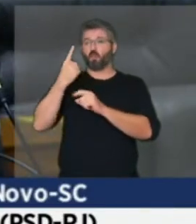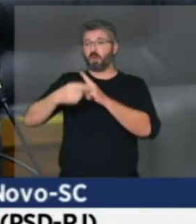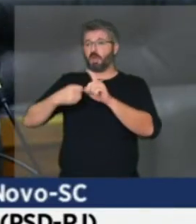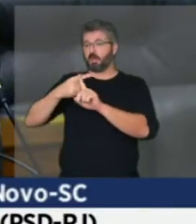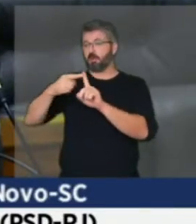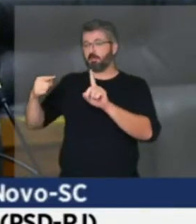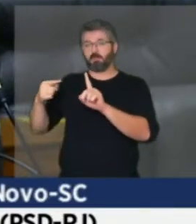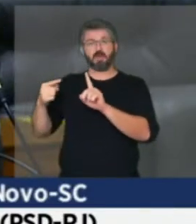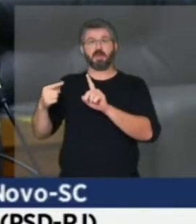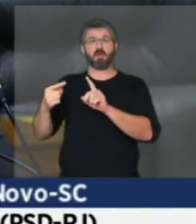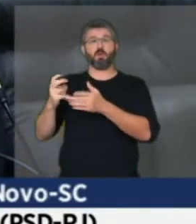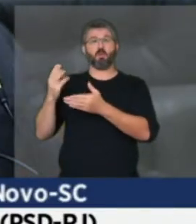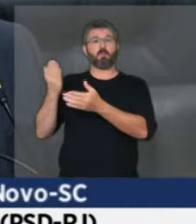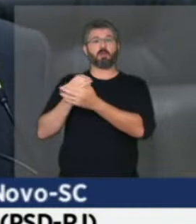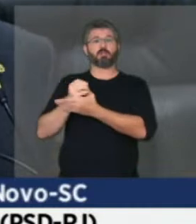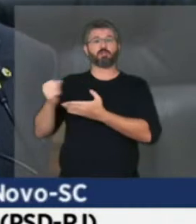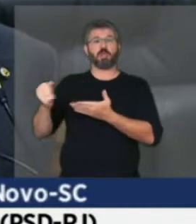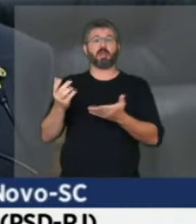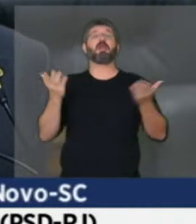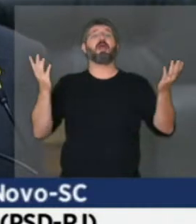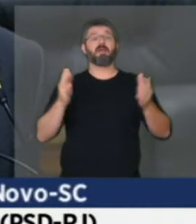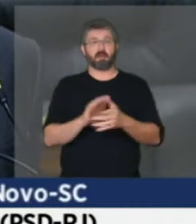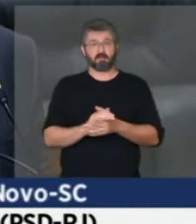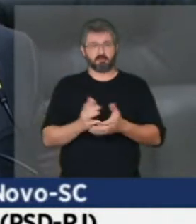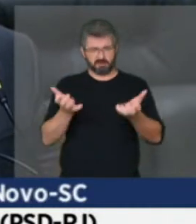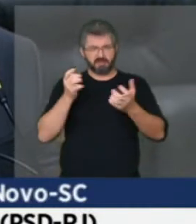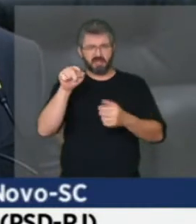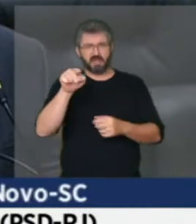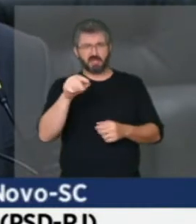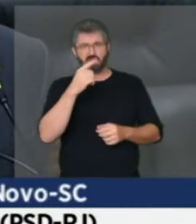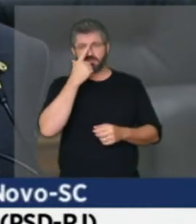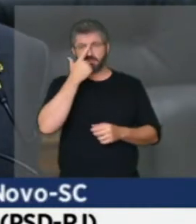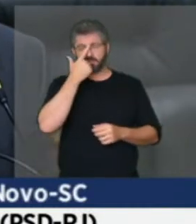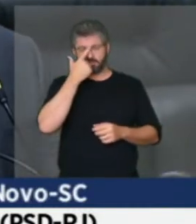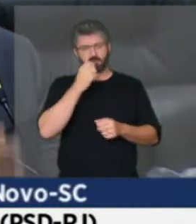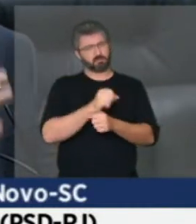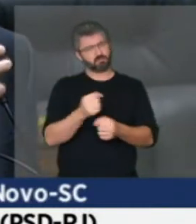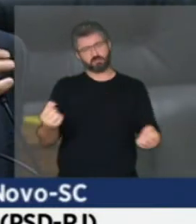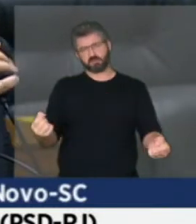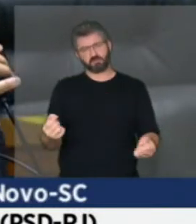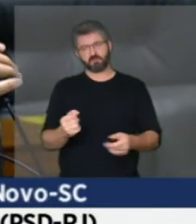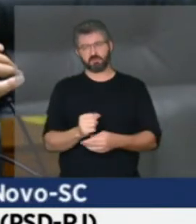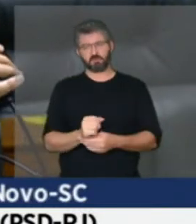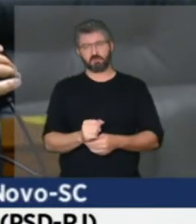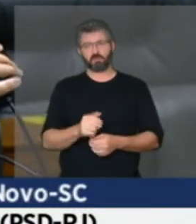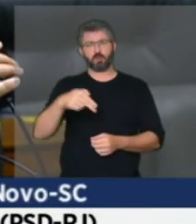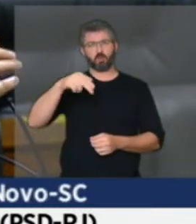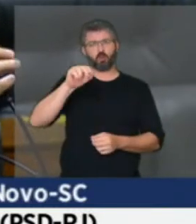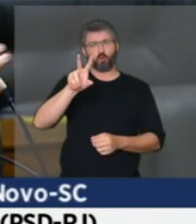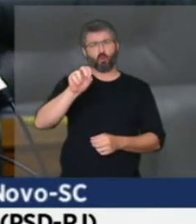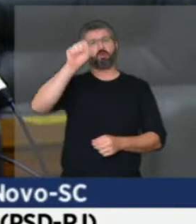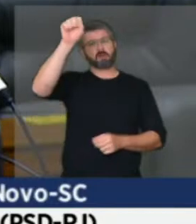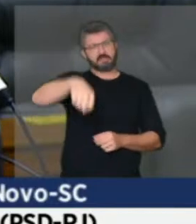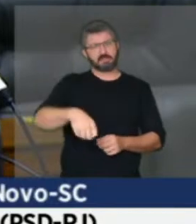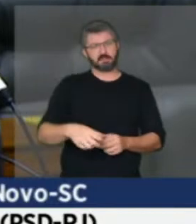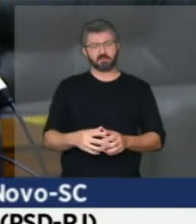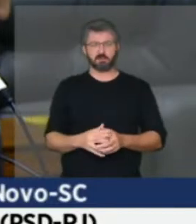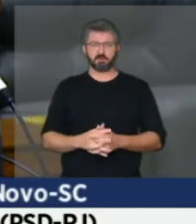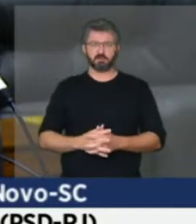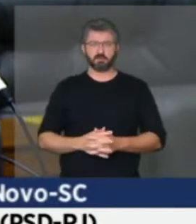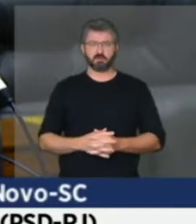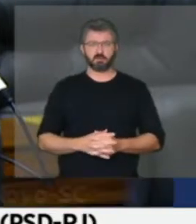perdeu o objeto. É isso que nós queremos? Não é possível. Óbvio que o novo vai orientar sim, presidente.